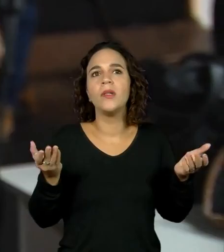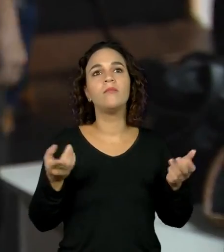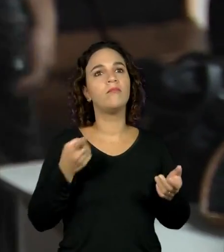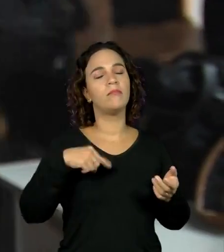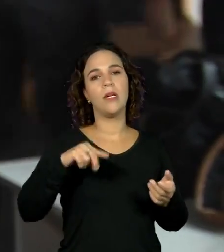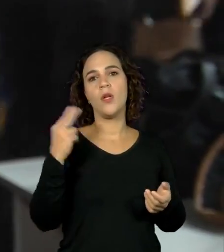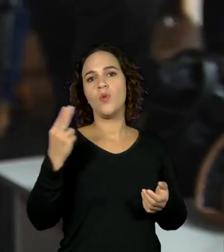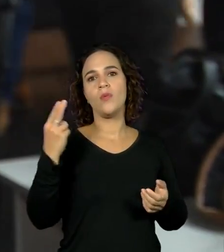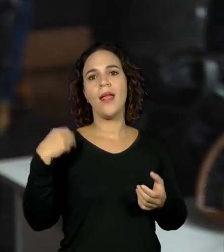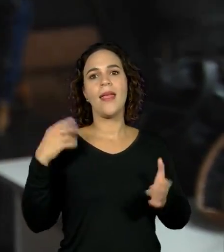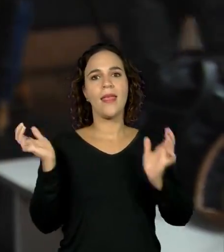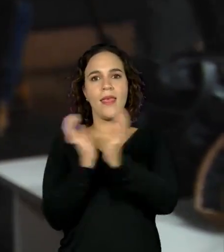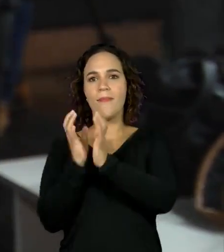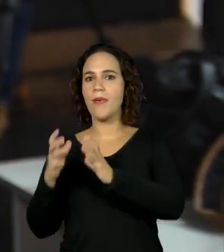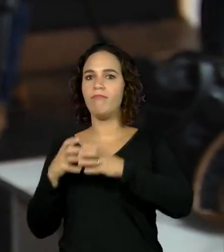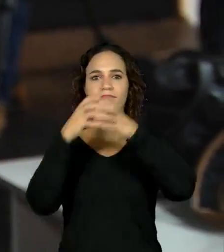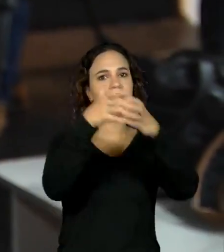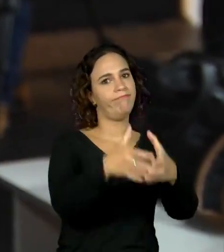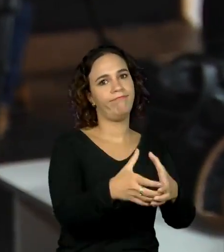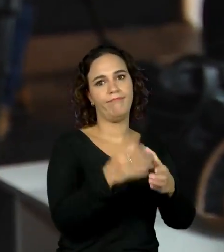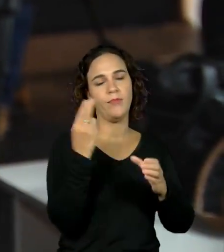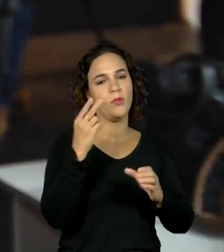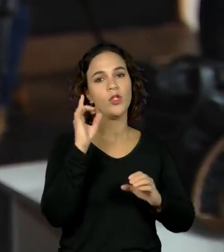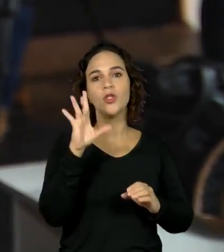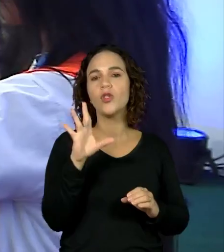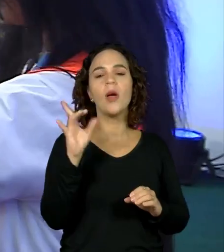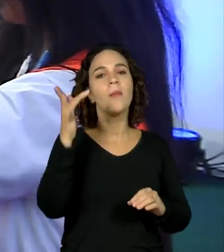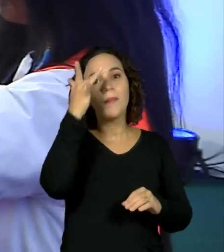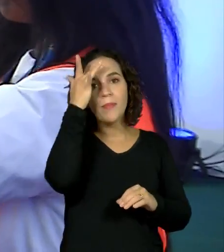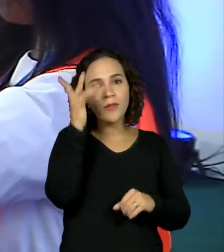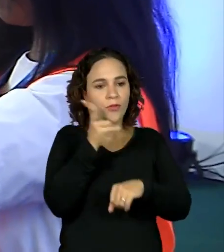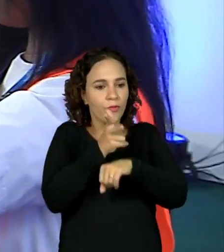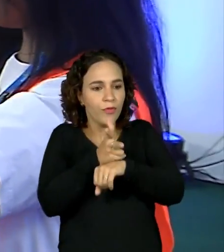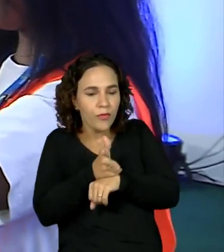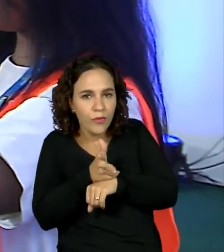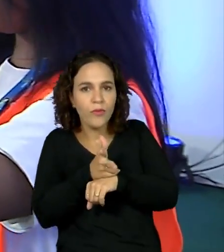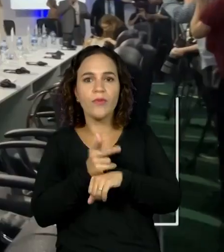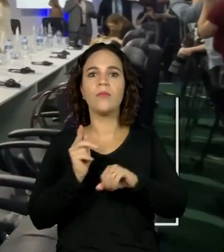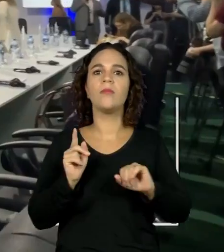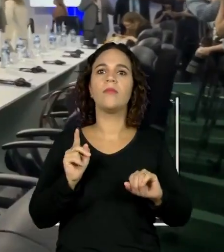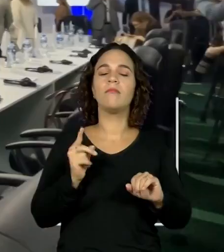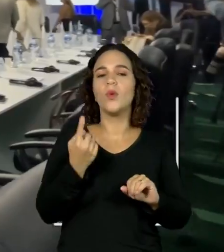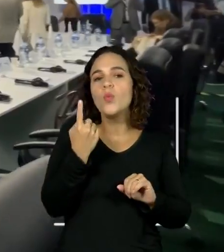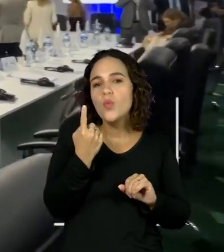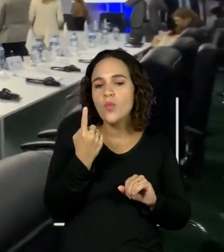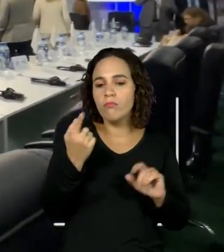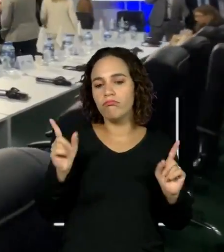entrar com toda a nossa equipe, vai ser apenas o cinegrafista.